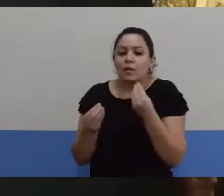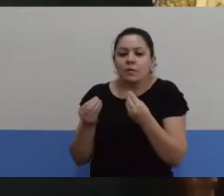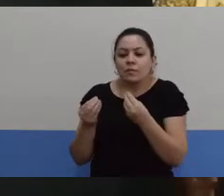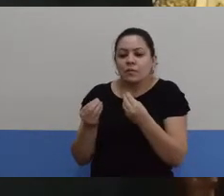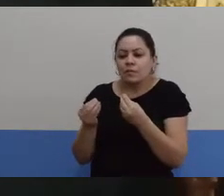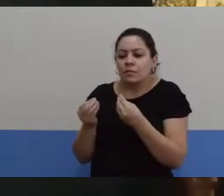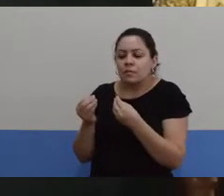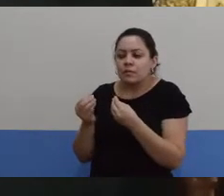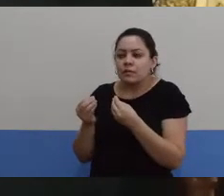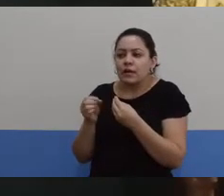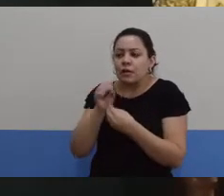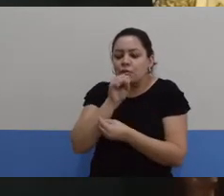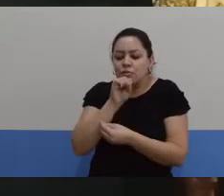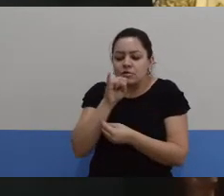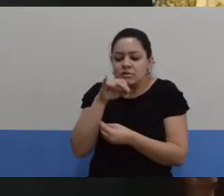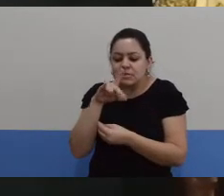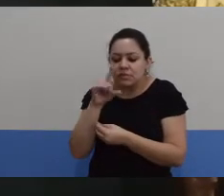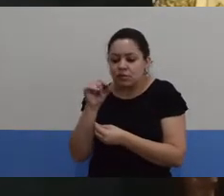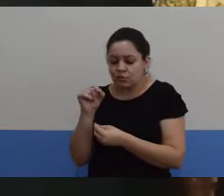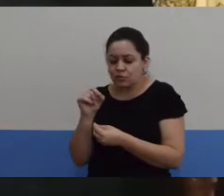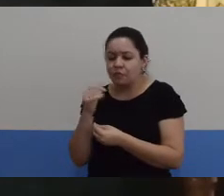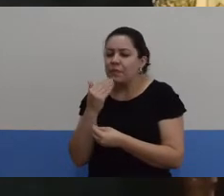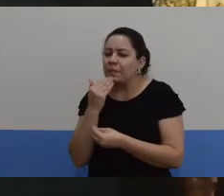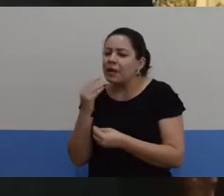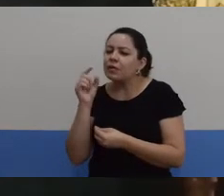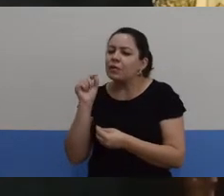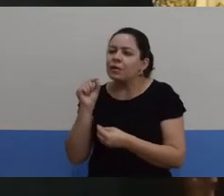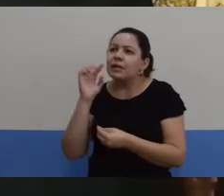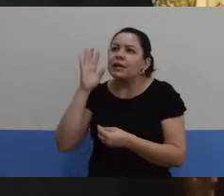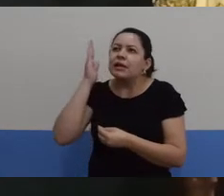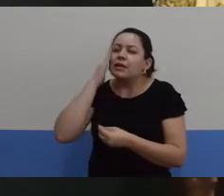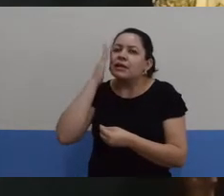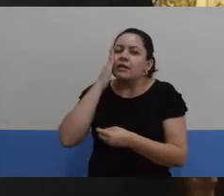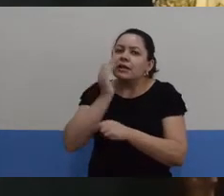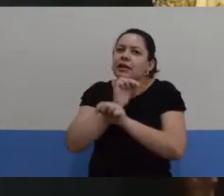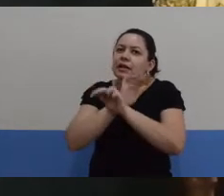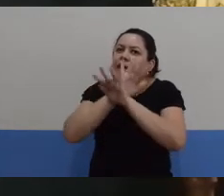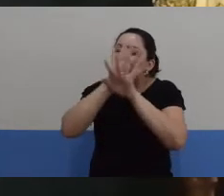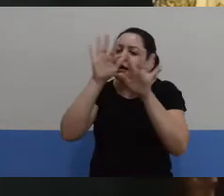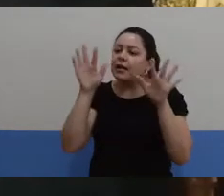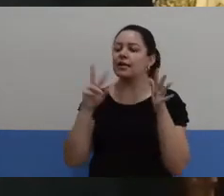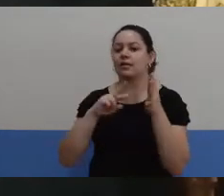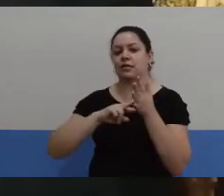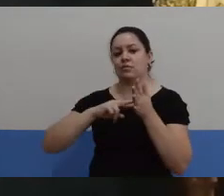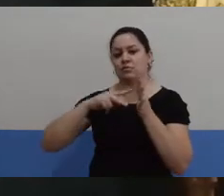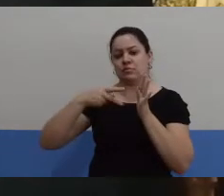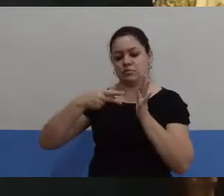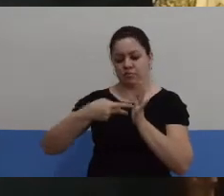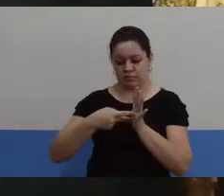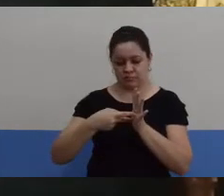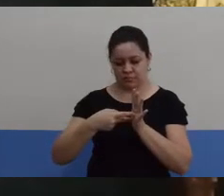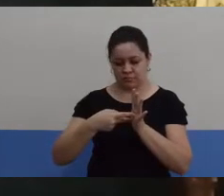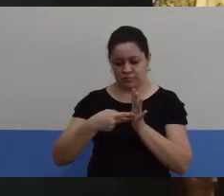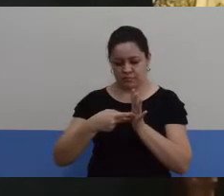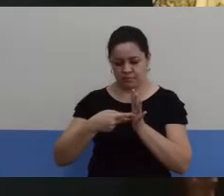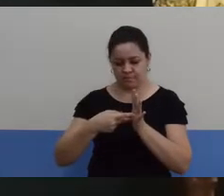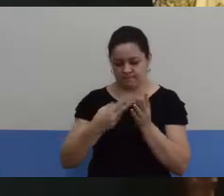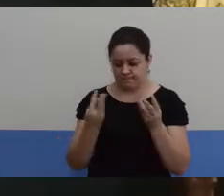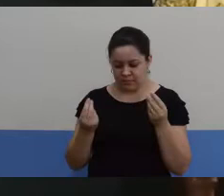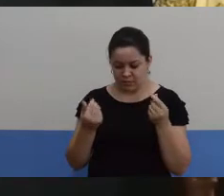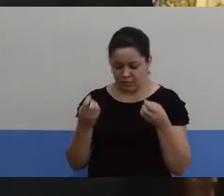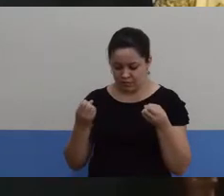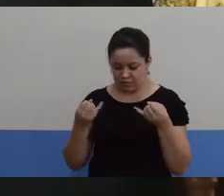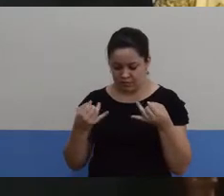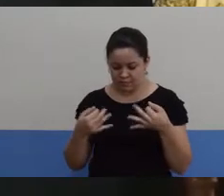pede o sínodo, Precisam entender, então é preciso estudar um pouco mais, Eu não sei como está o andamento